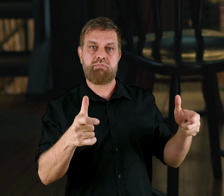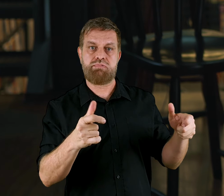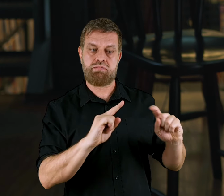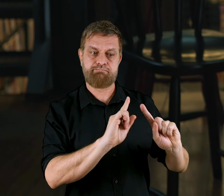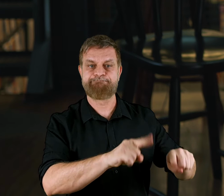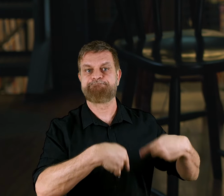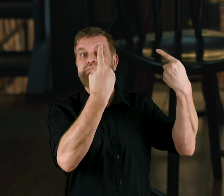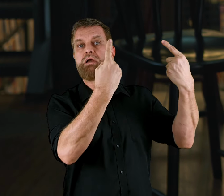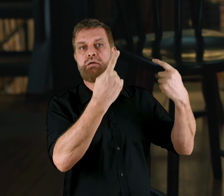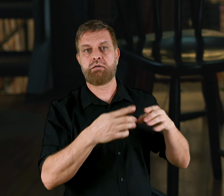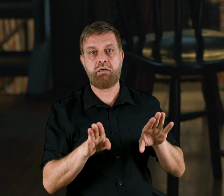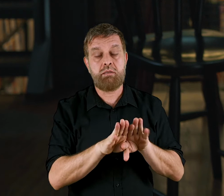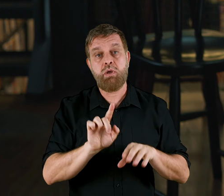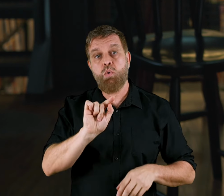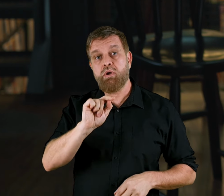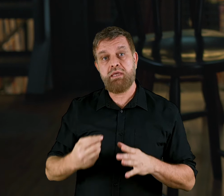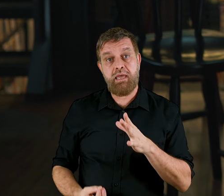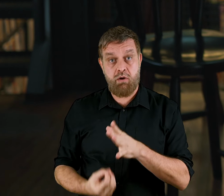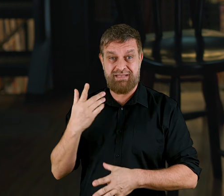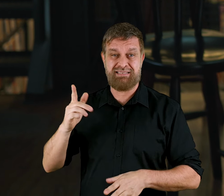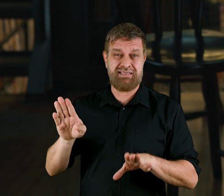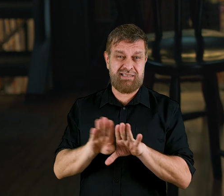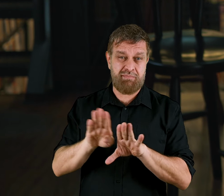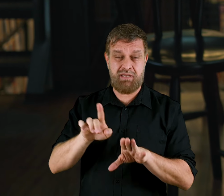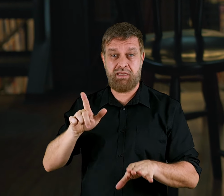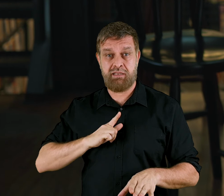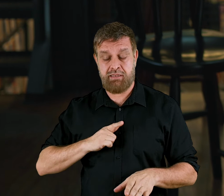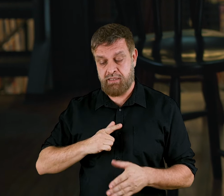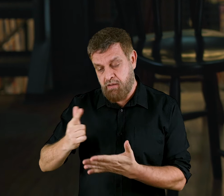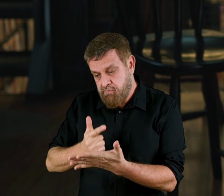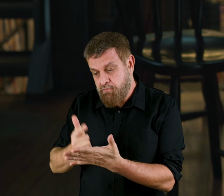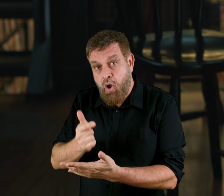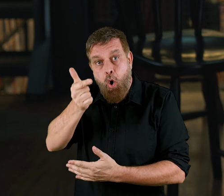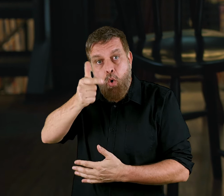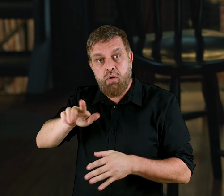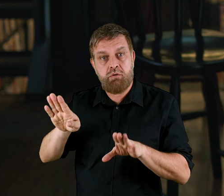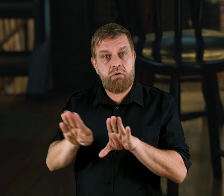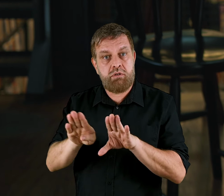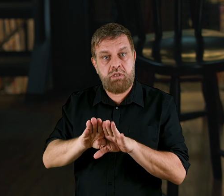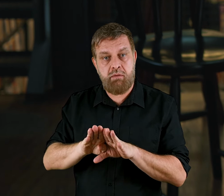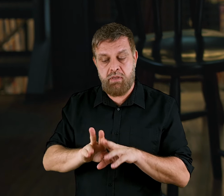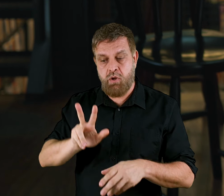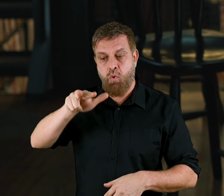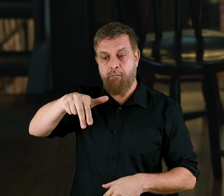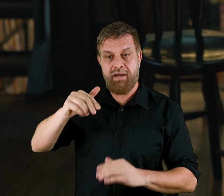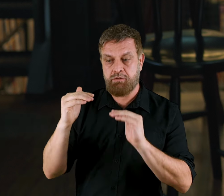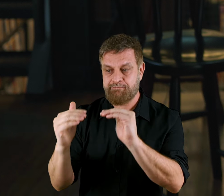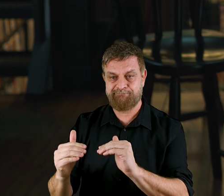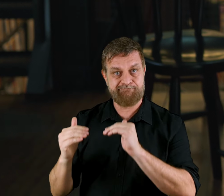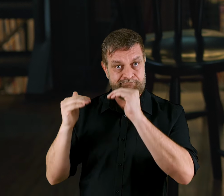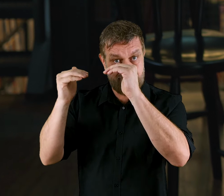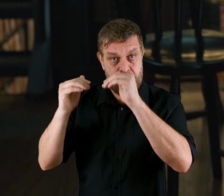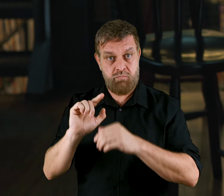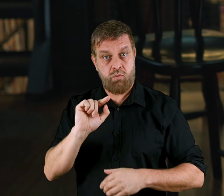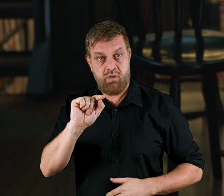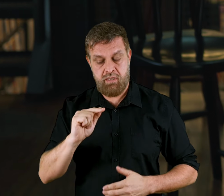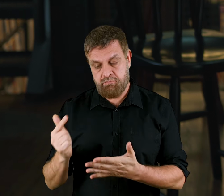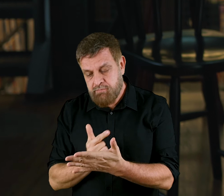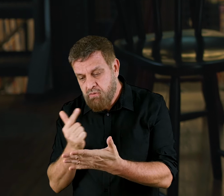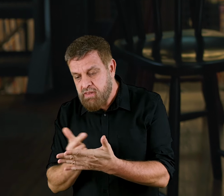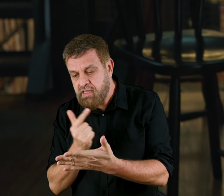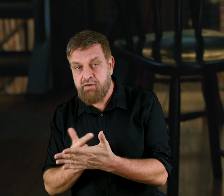entre si. Só que existe uma outra obra de Darwin, que é chamada A Ascendência do Humano, do Homem, que é a obra na